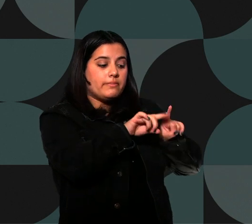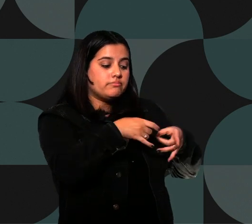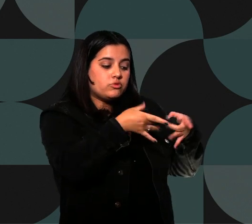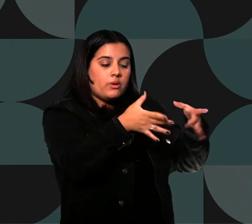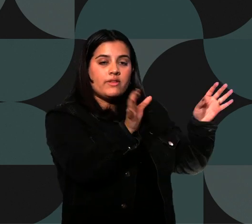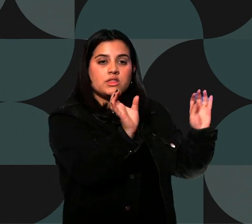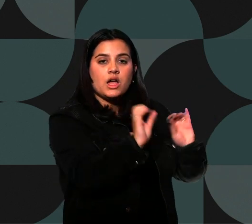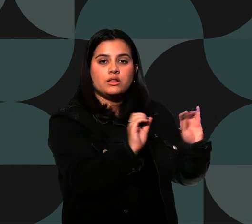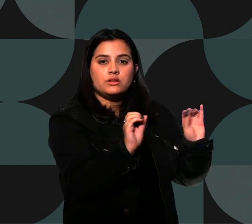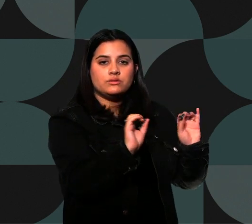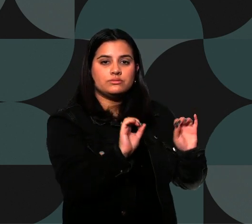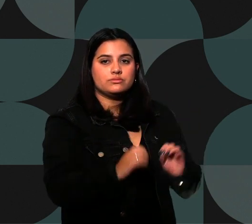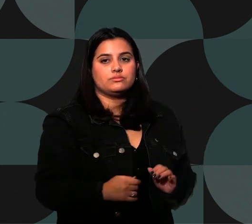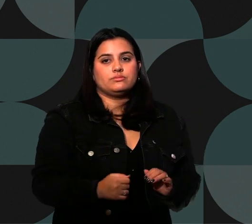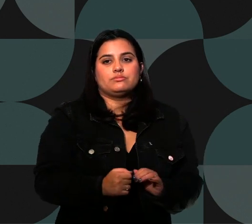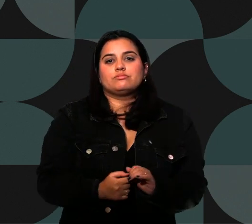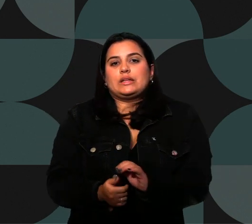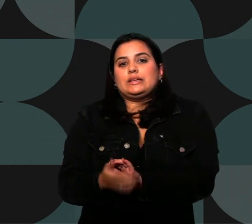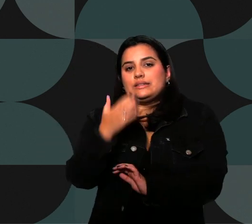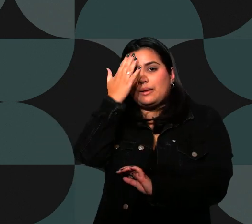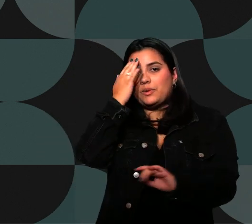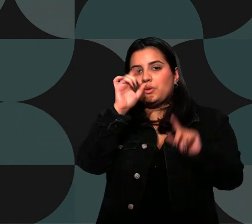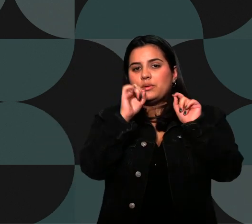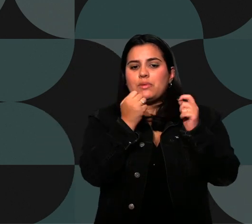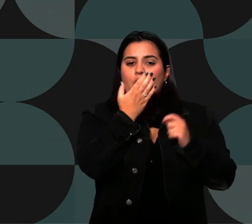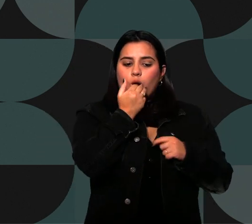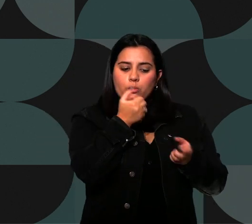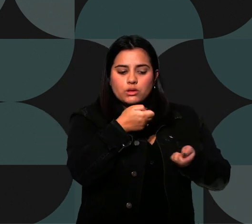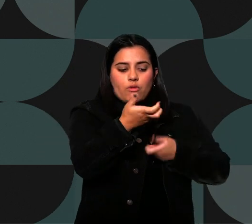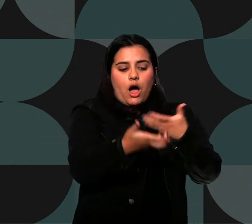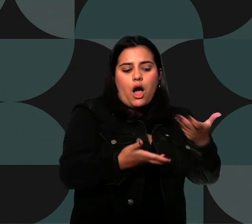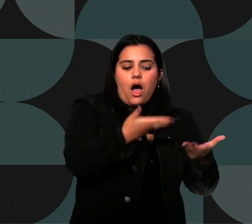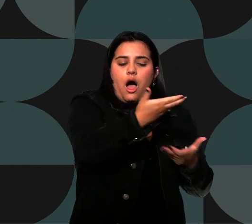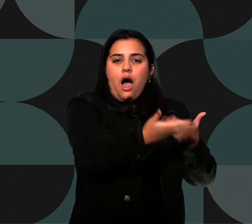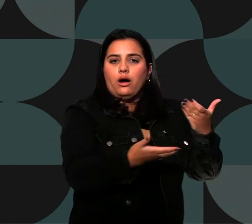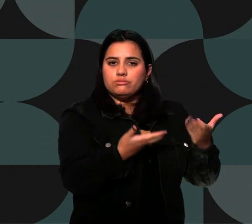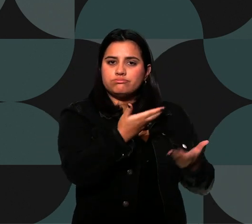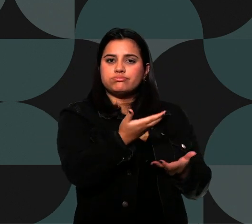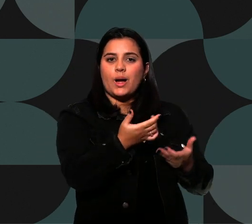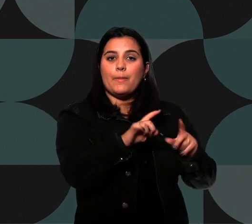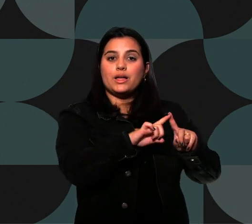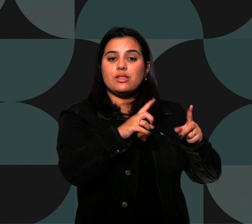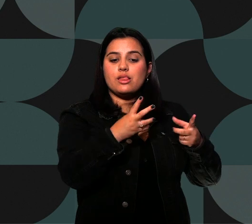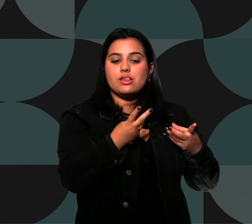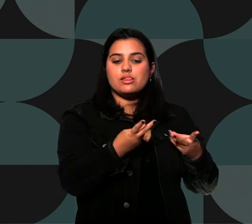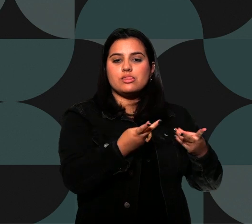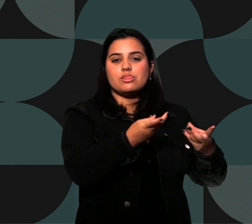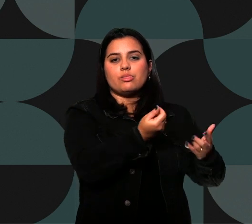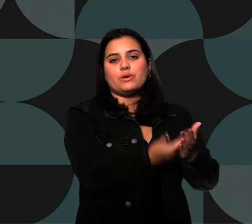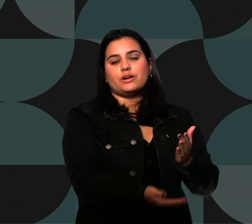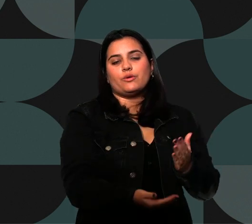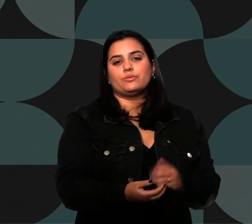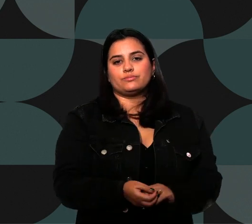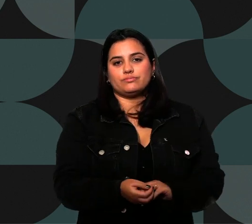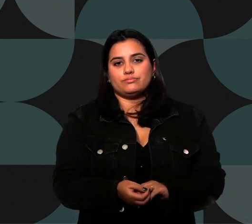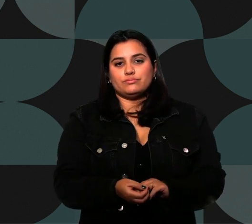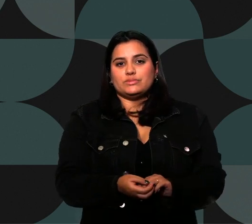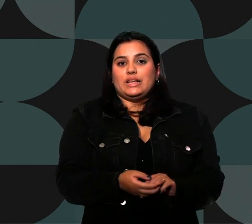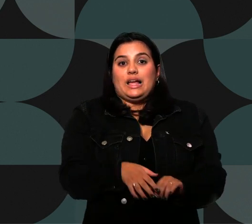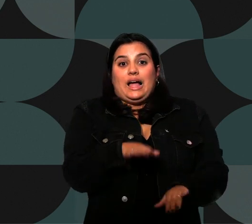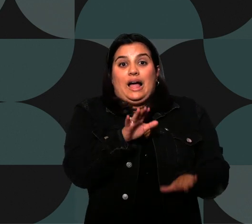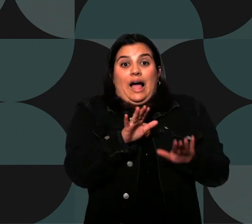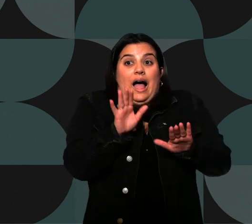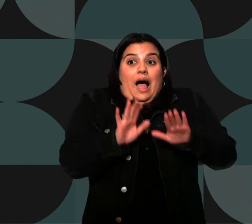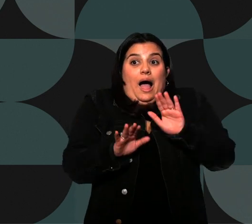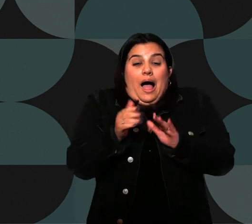em comunidade era a comunhão, partilhar o pão, mas isso havia se perdido. Provavelmente aquela era a refeição mais esperada por